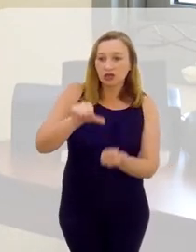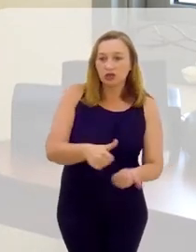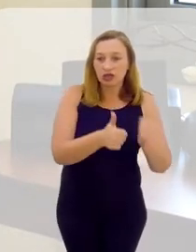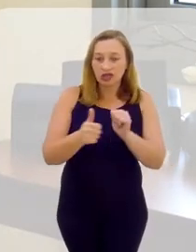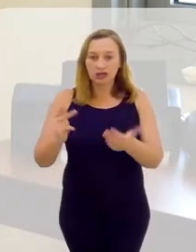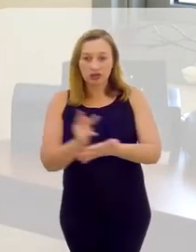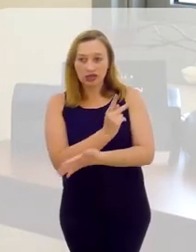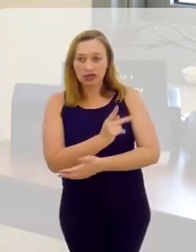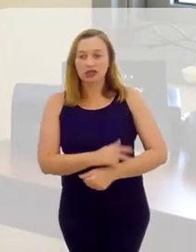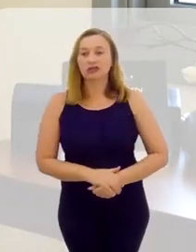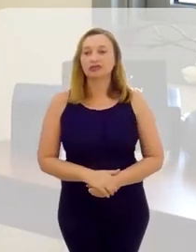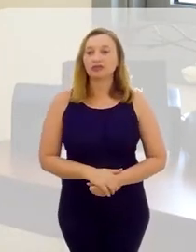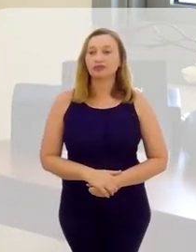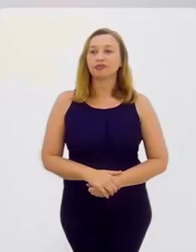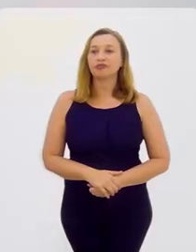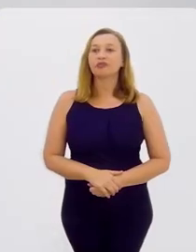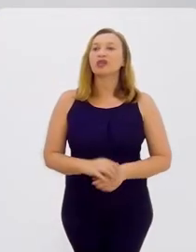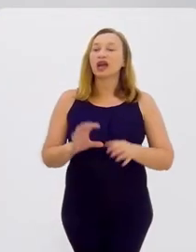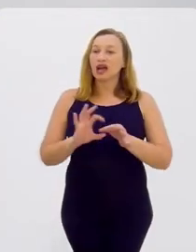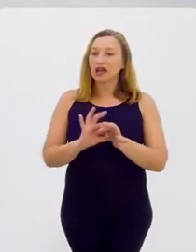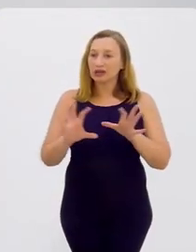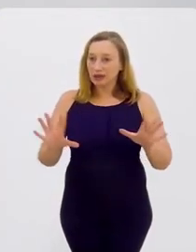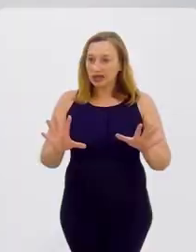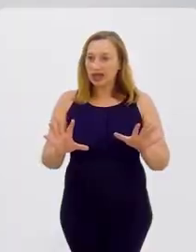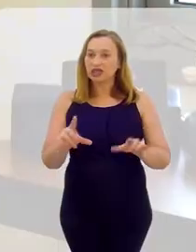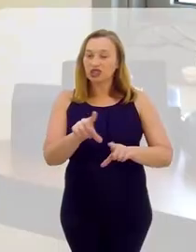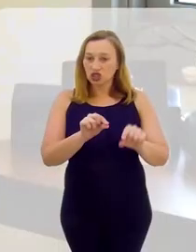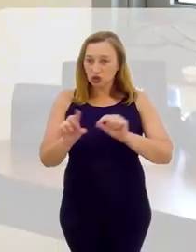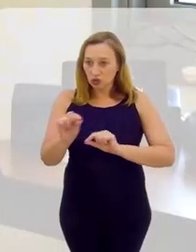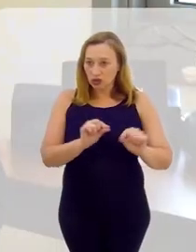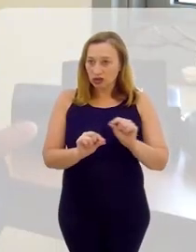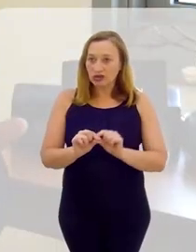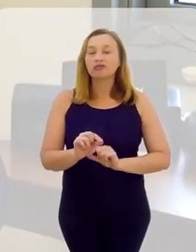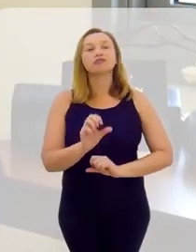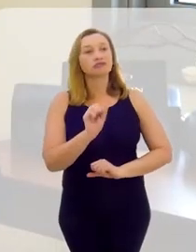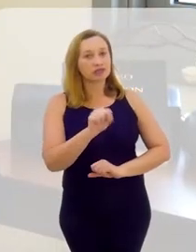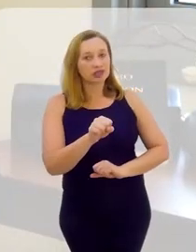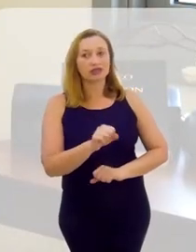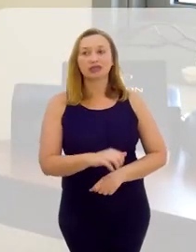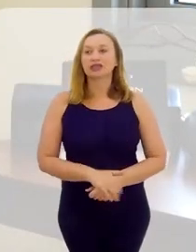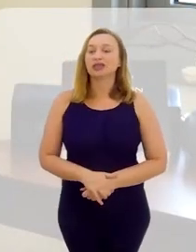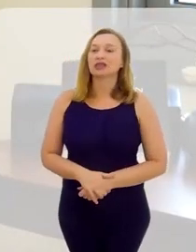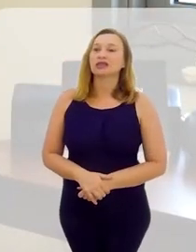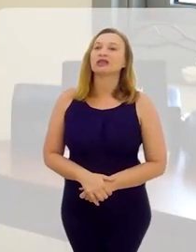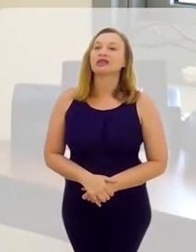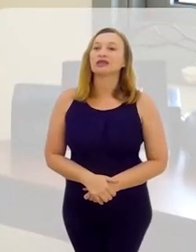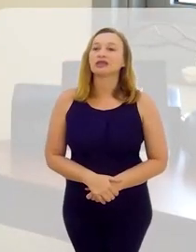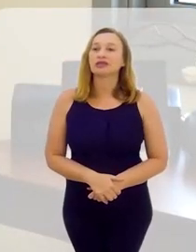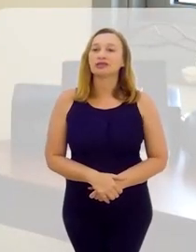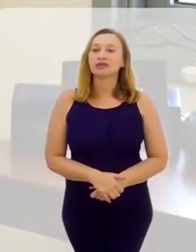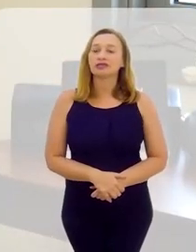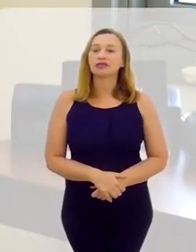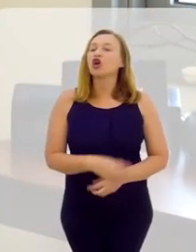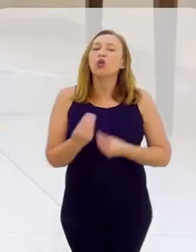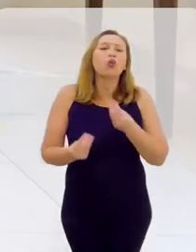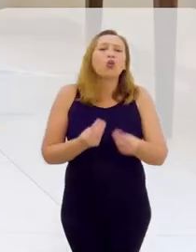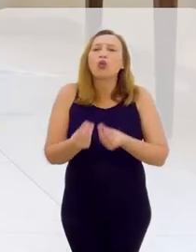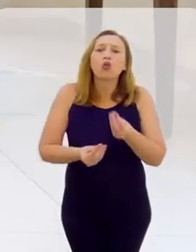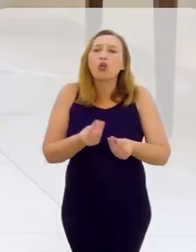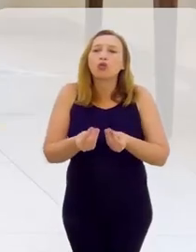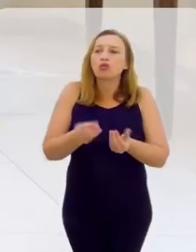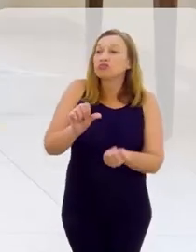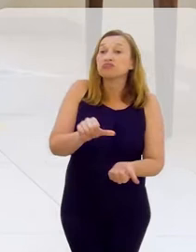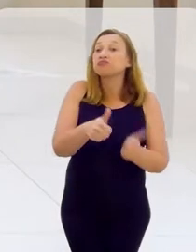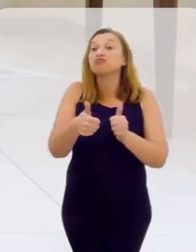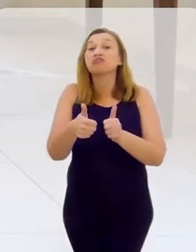o batismo fosse realizado, O livre-arbítrio. para que ela pudesse então decidir. E